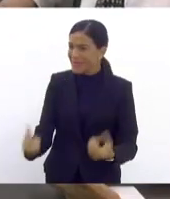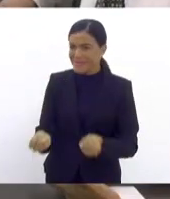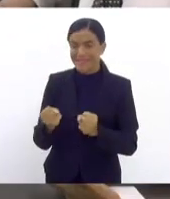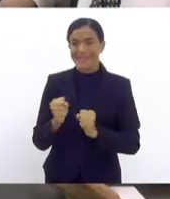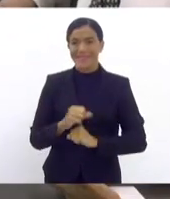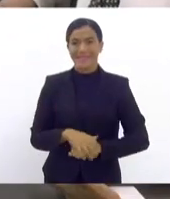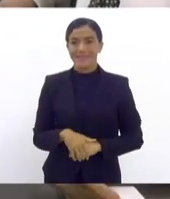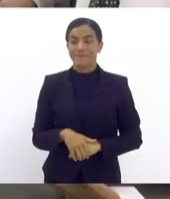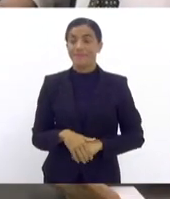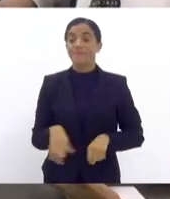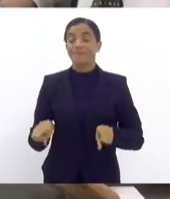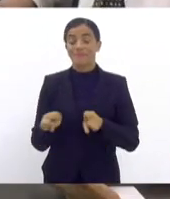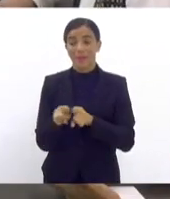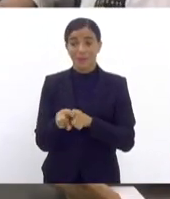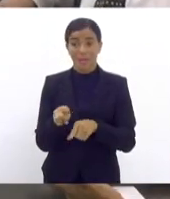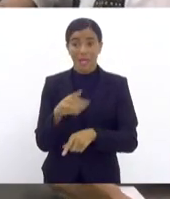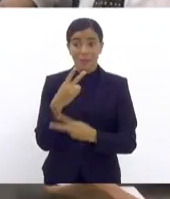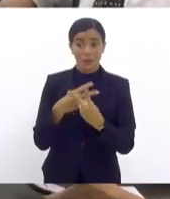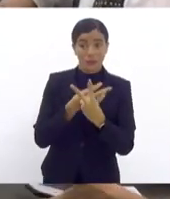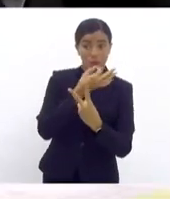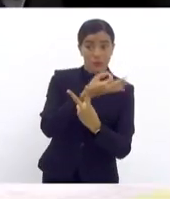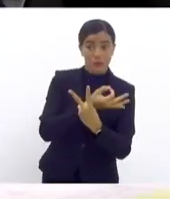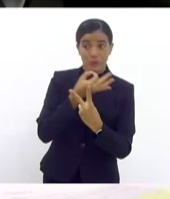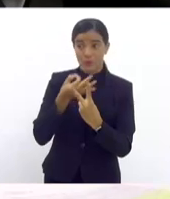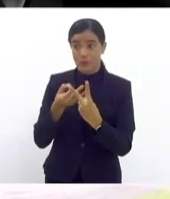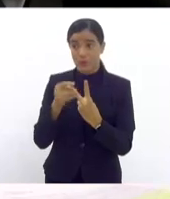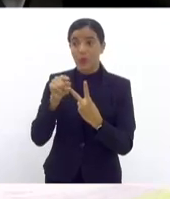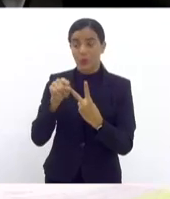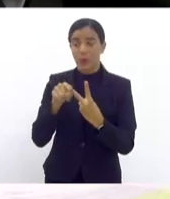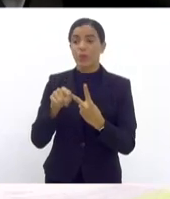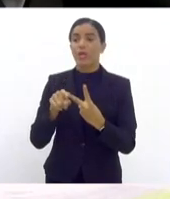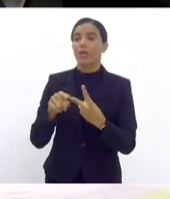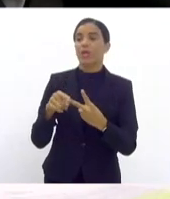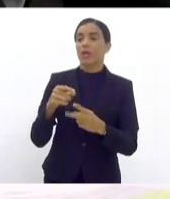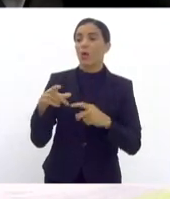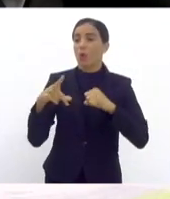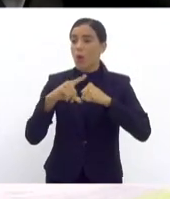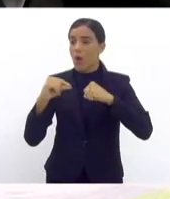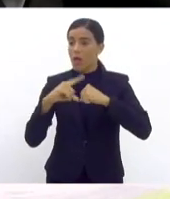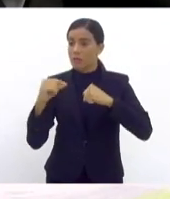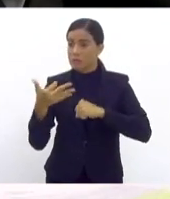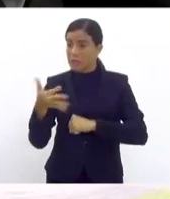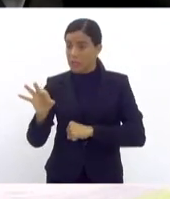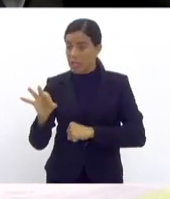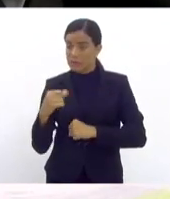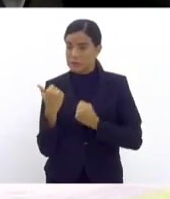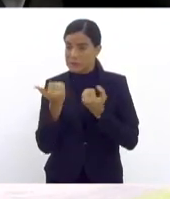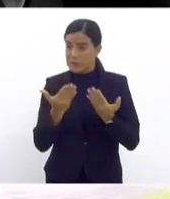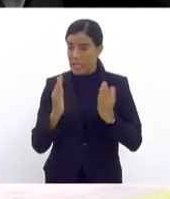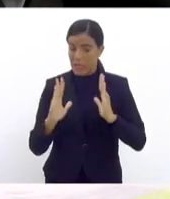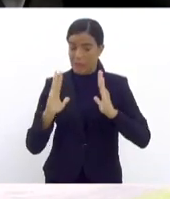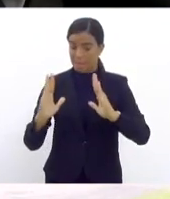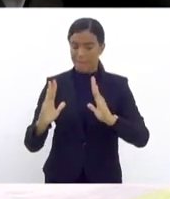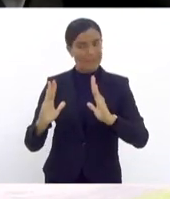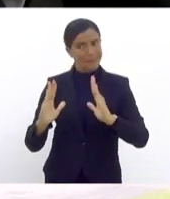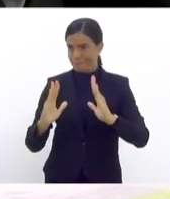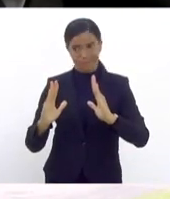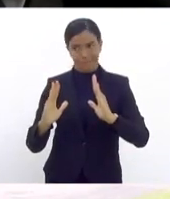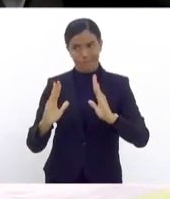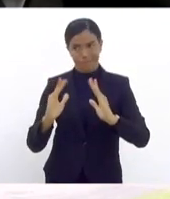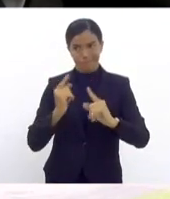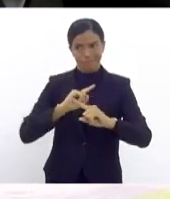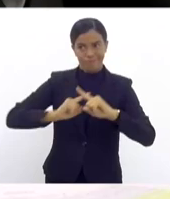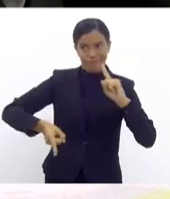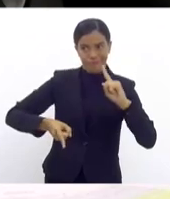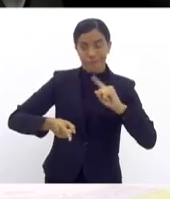relator, as duas sugestões são suprimir o artigo 10º, que dá prazo, que não pode ser, e